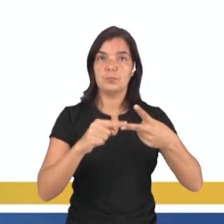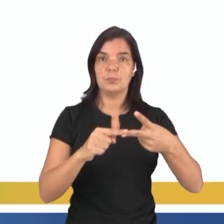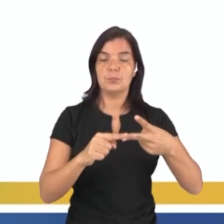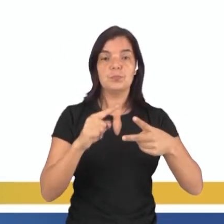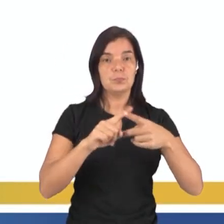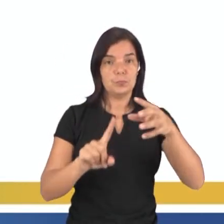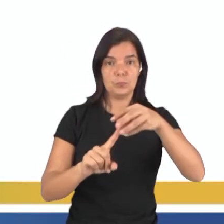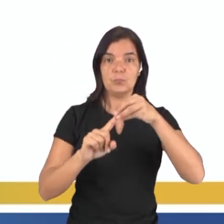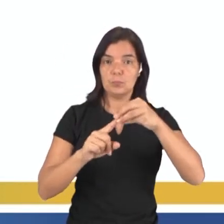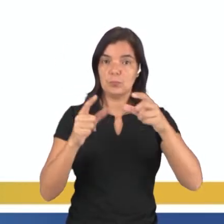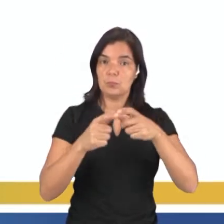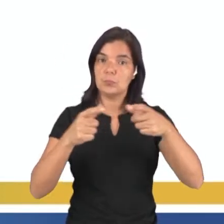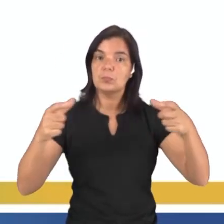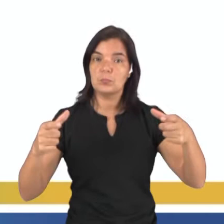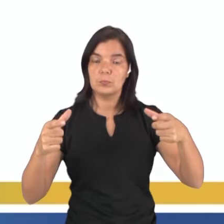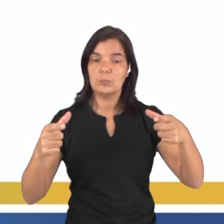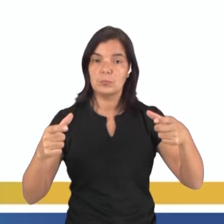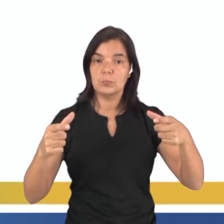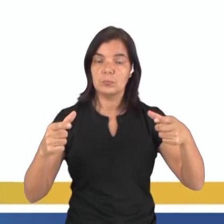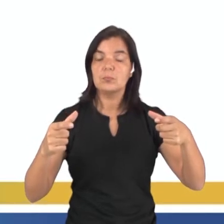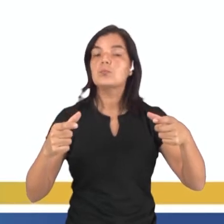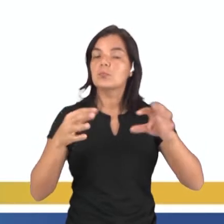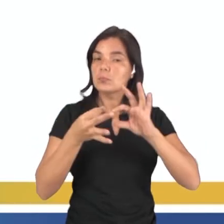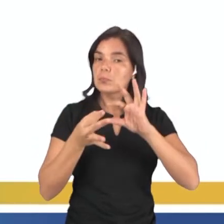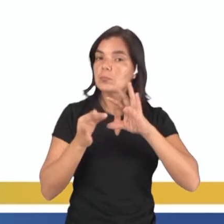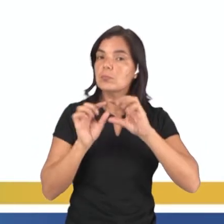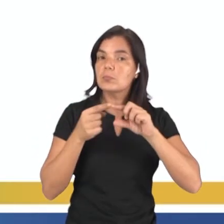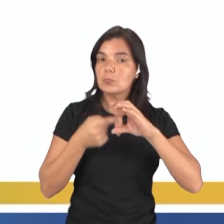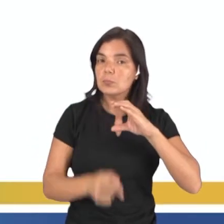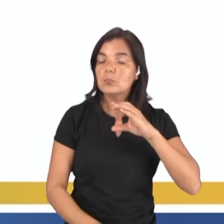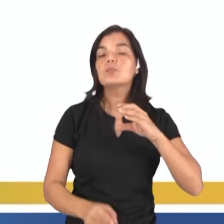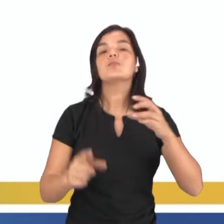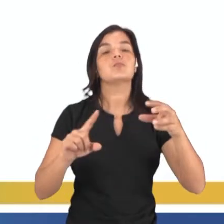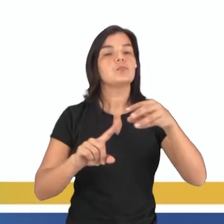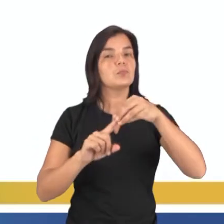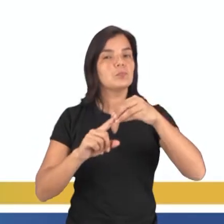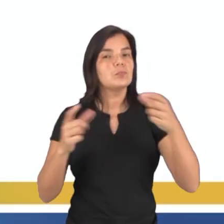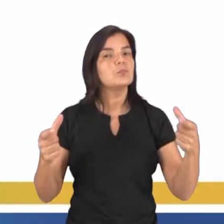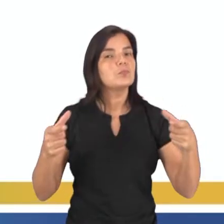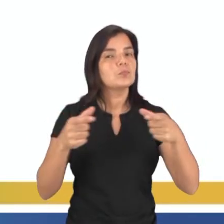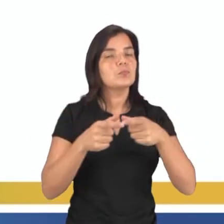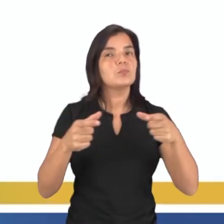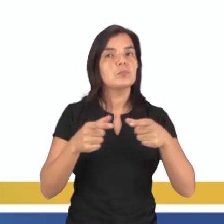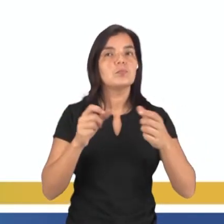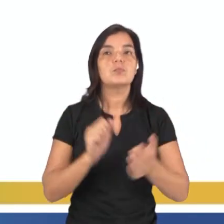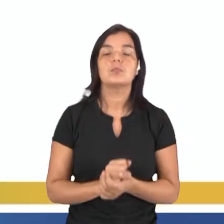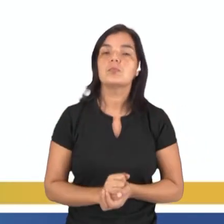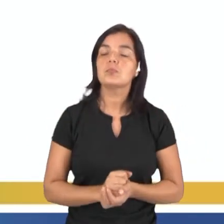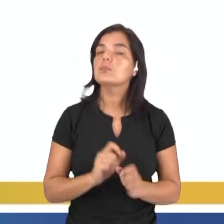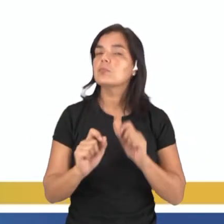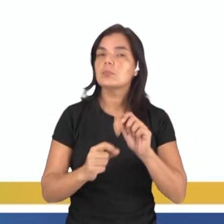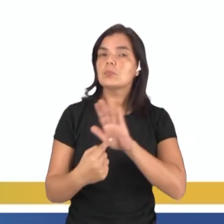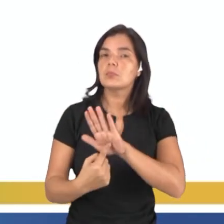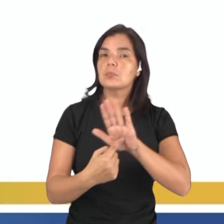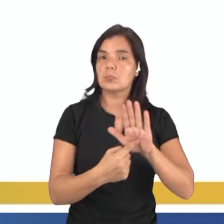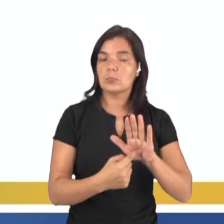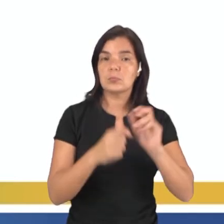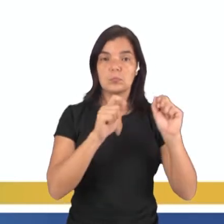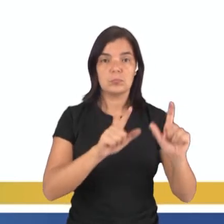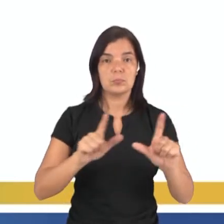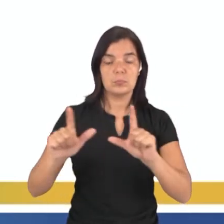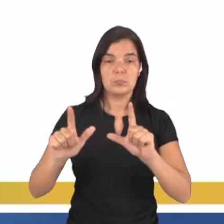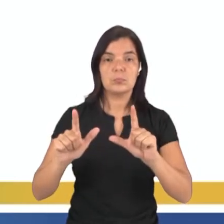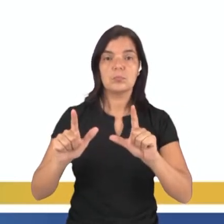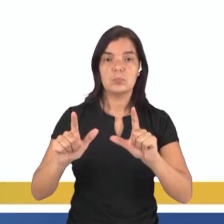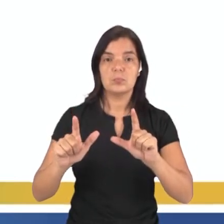os objetivos maiores e mais abrangentes e os pequenos truques para deixar a apresentação de slides